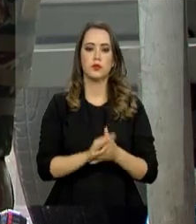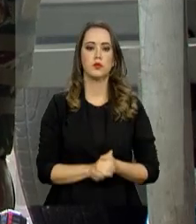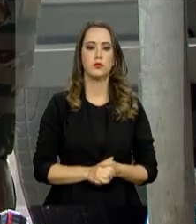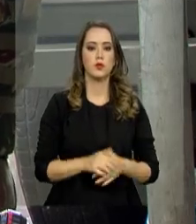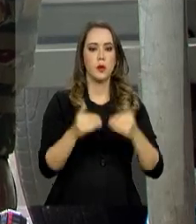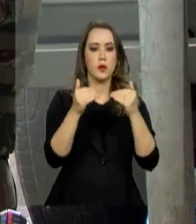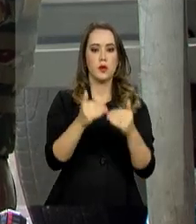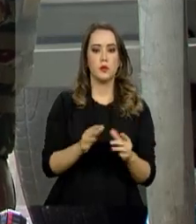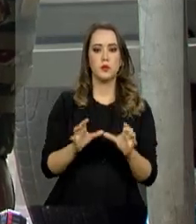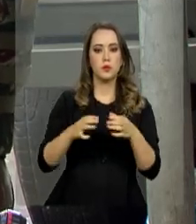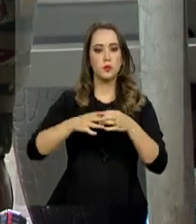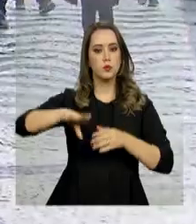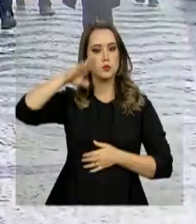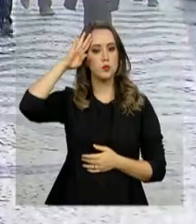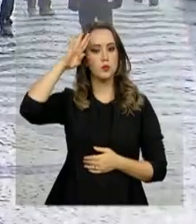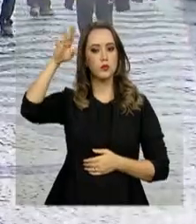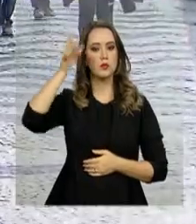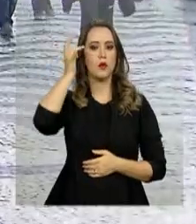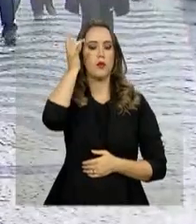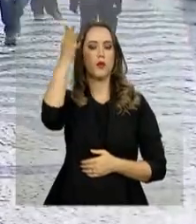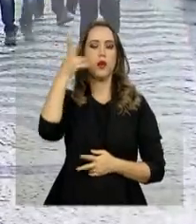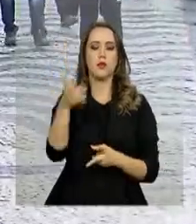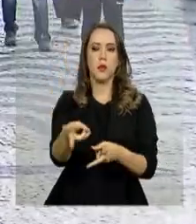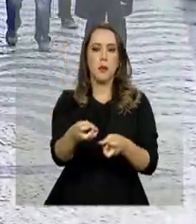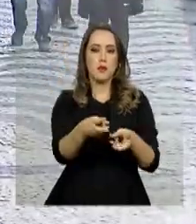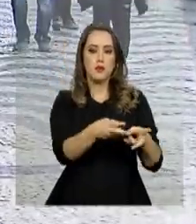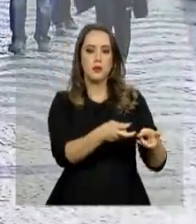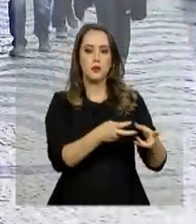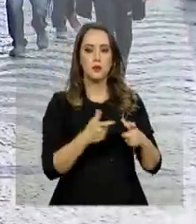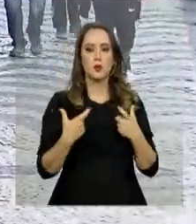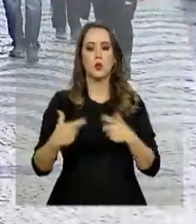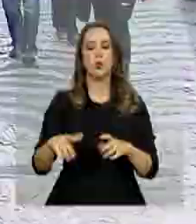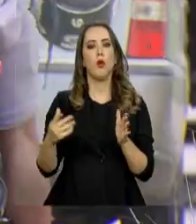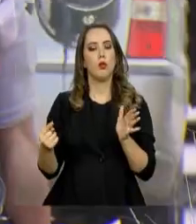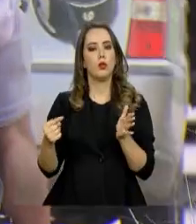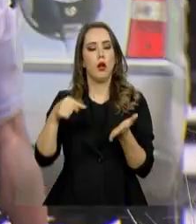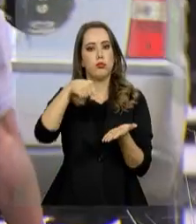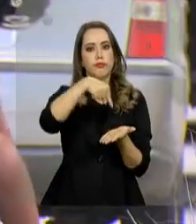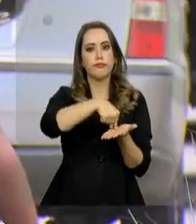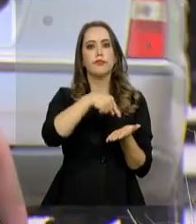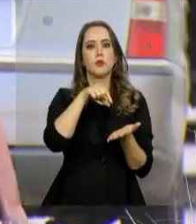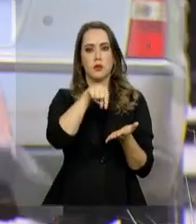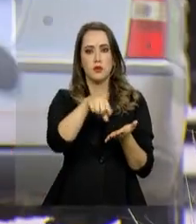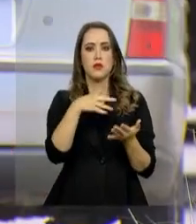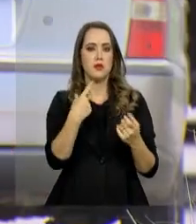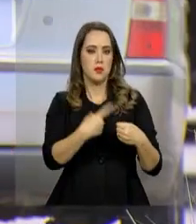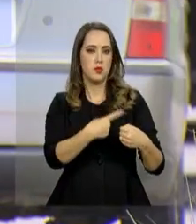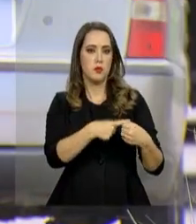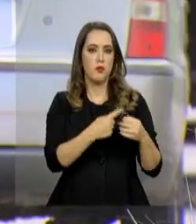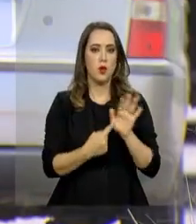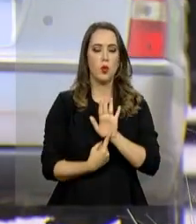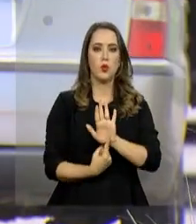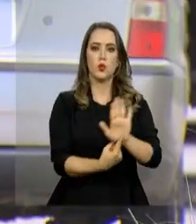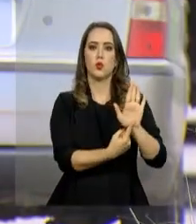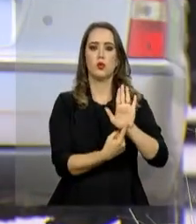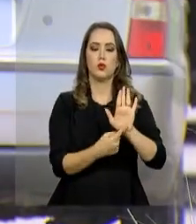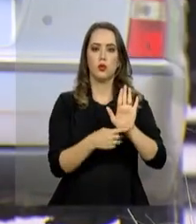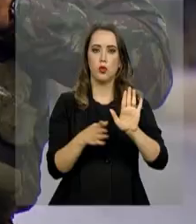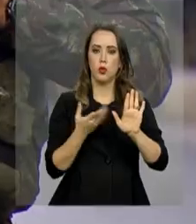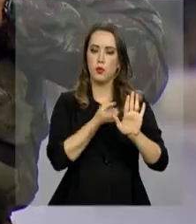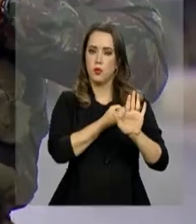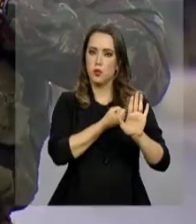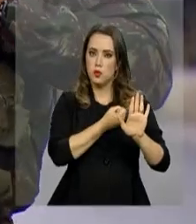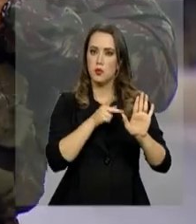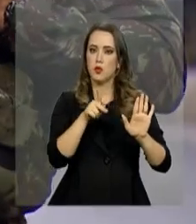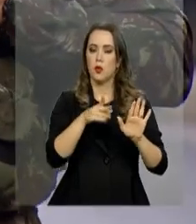A presença dos militares no Rio de Janeiro é facilmente percebida no centro da cidade. Os números apresentados pelo Comando Conjunto do